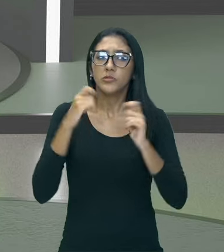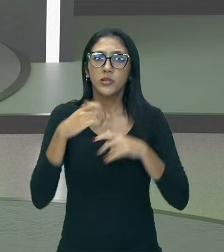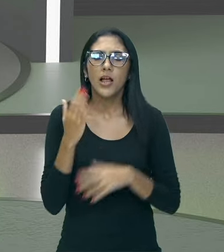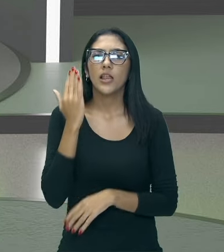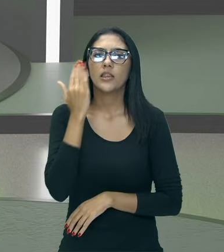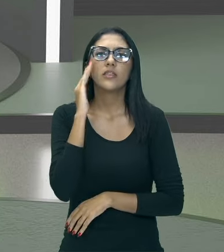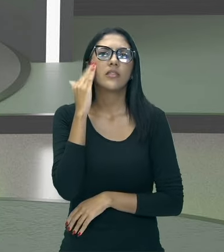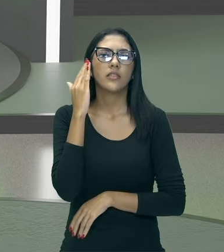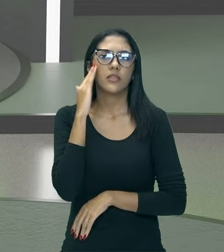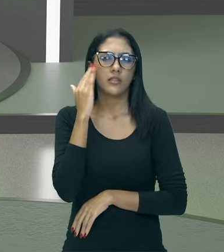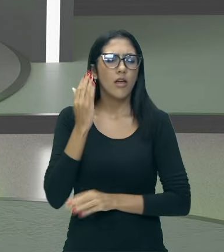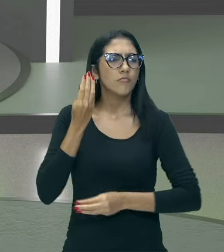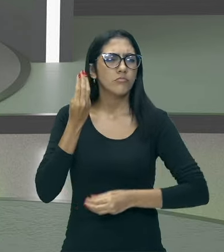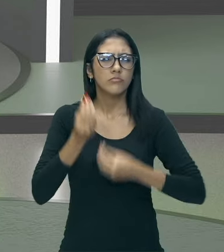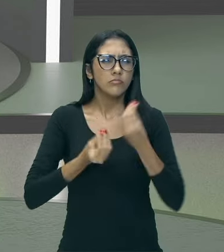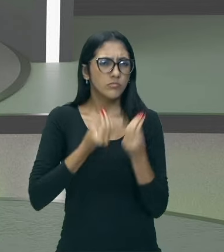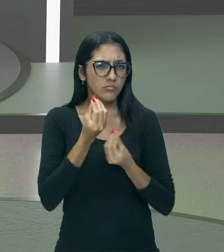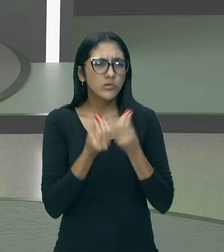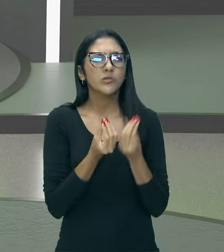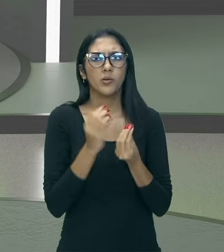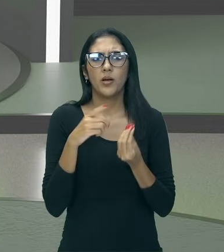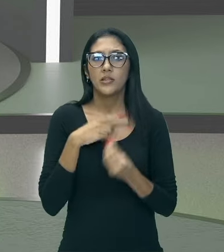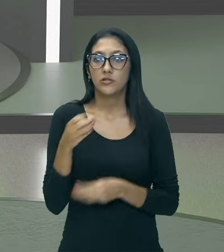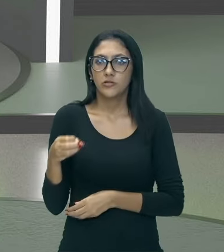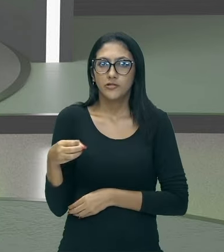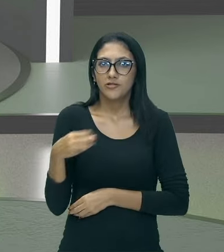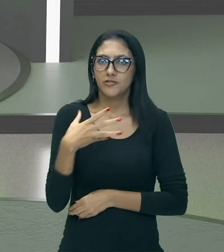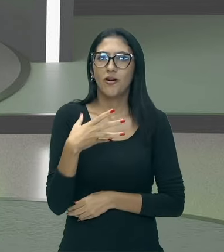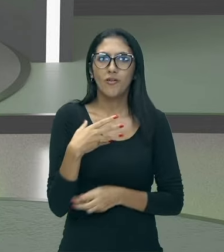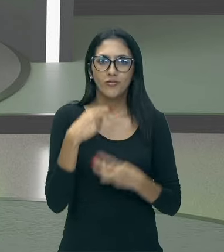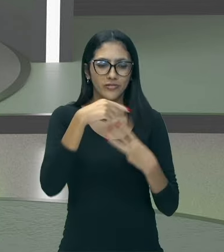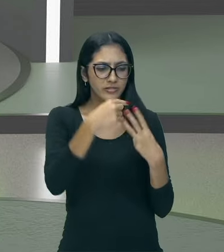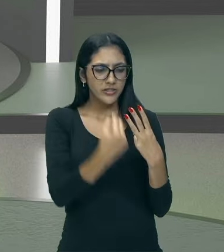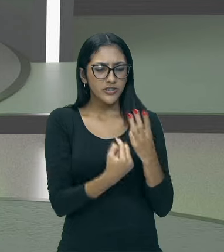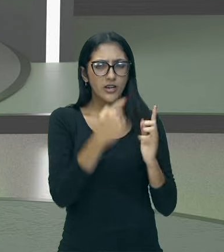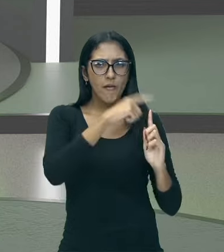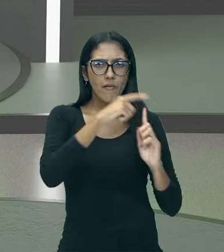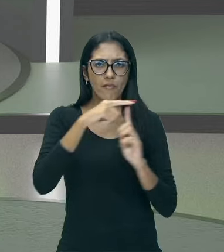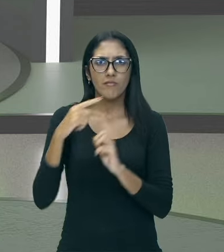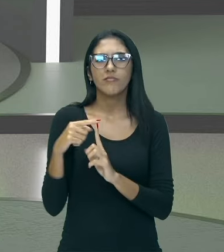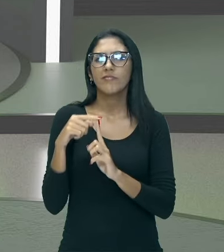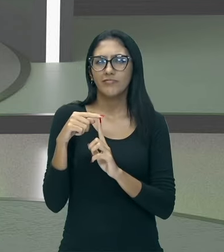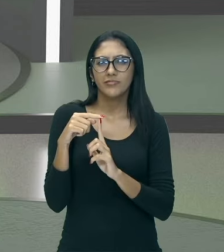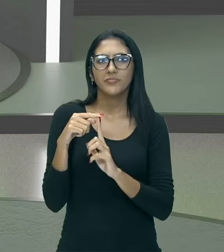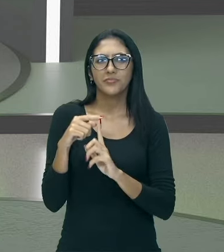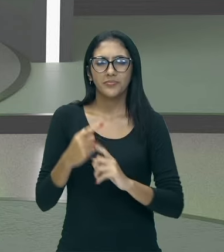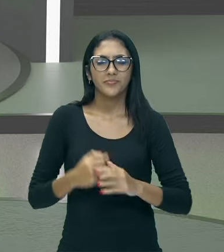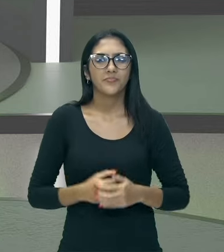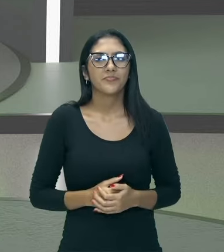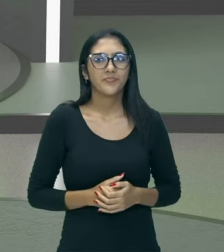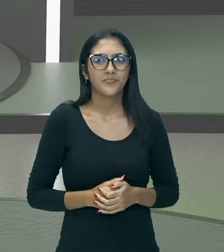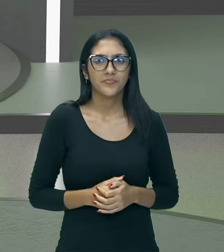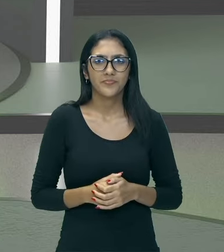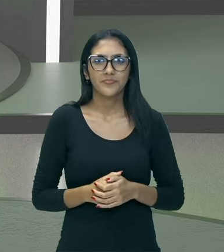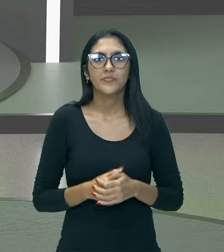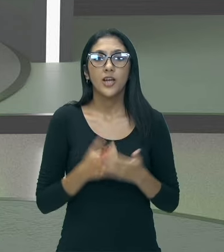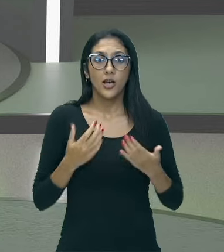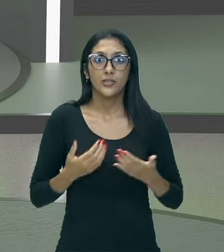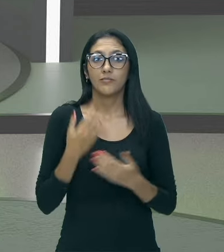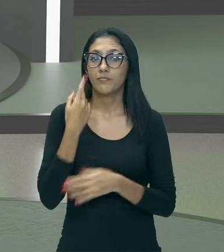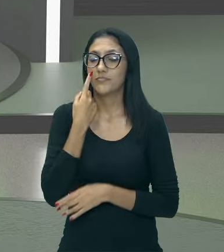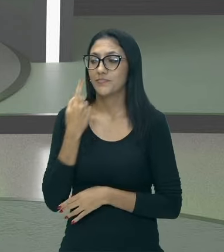entender aqui, né, esses novos tipos de categorias de misturas, tá? Então, aqui, gente,